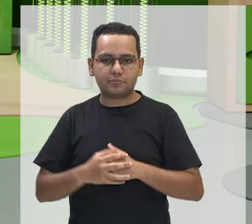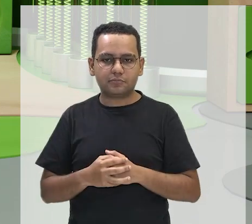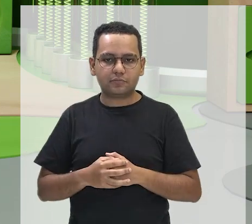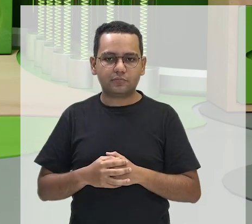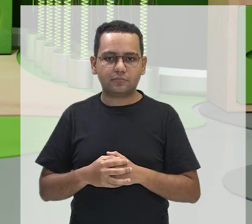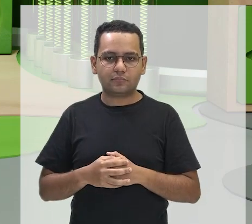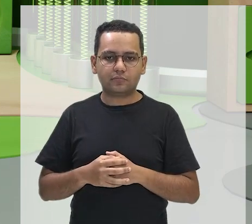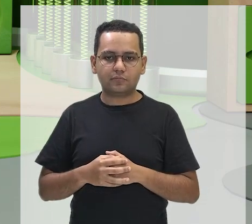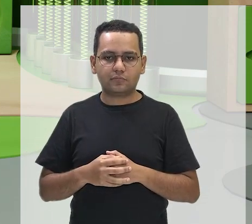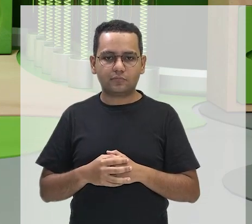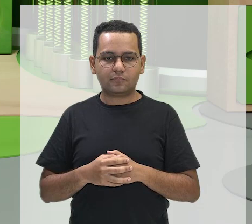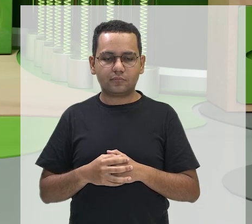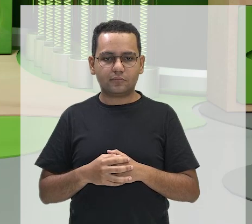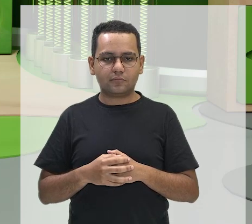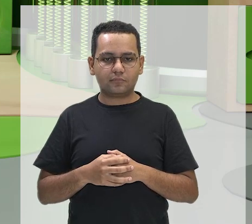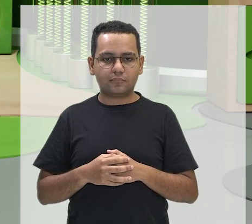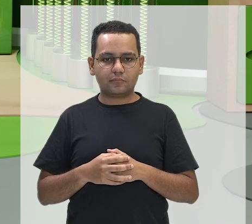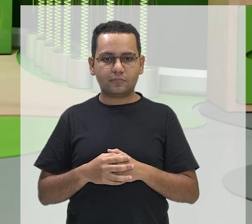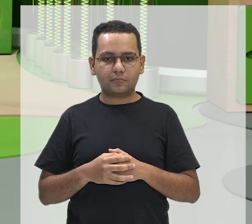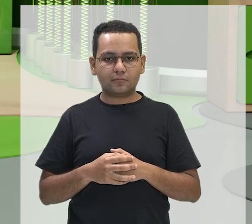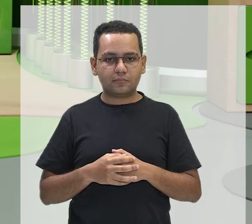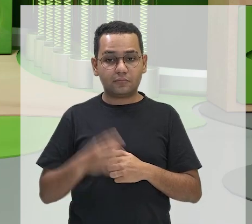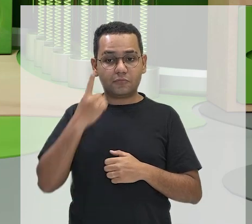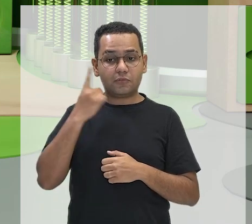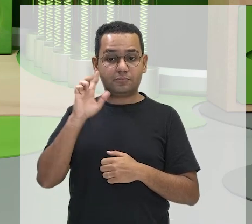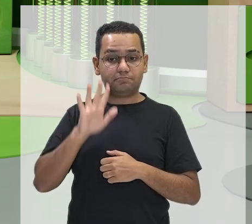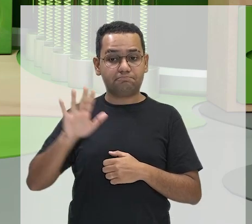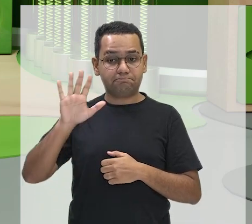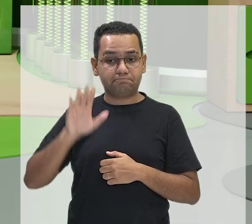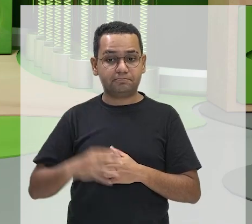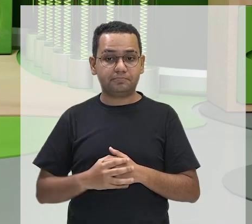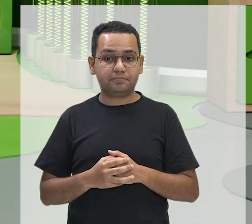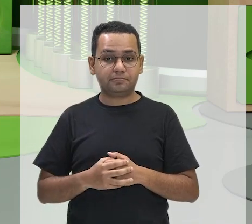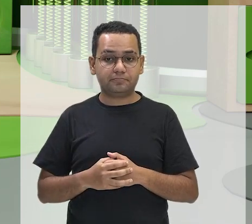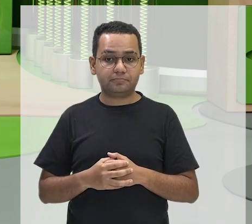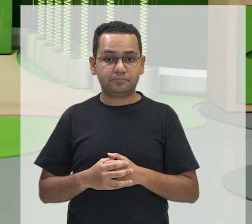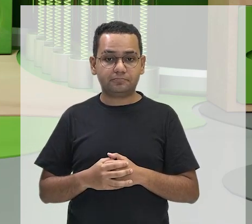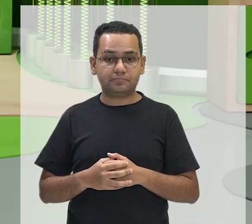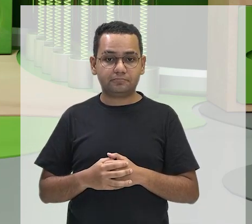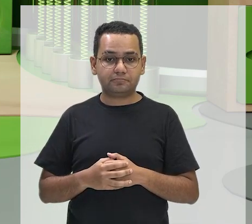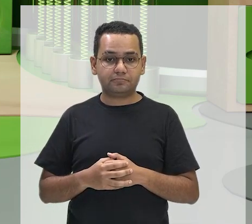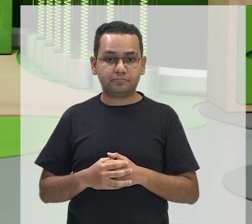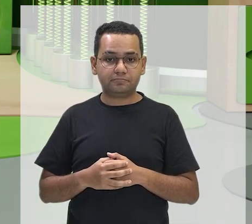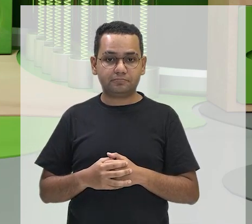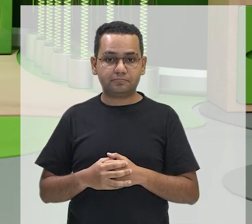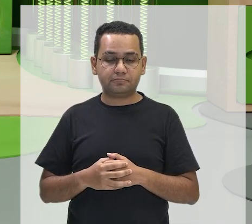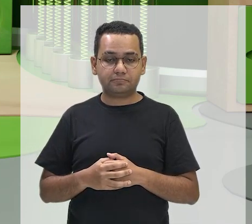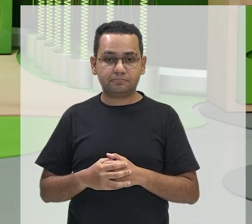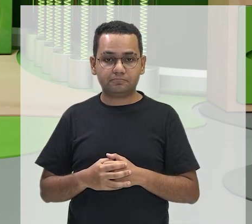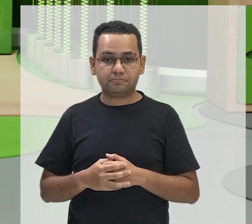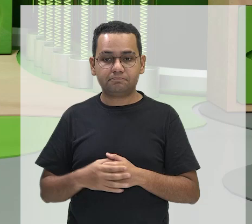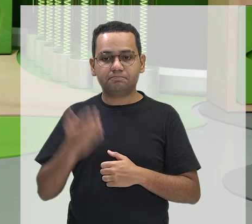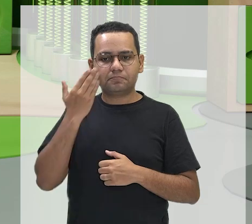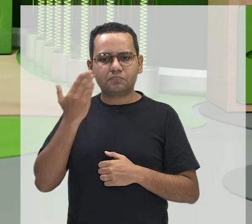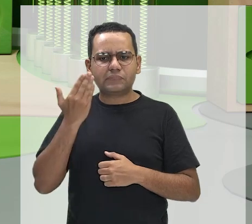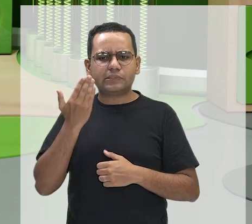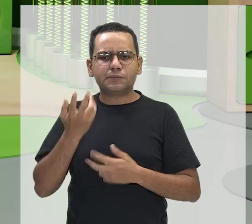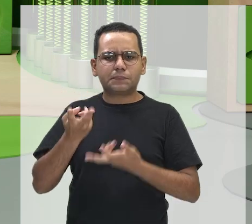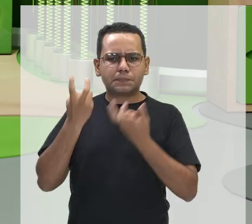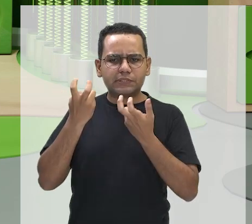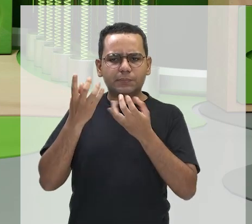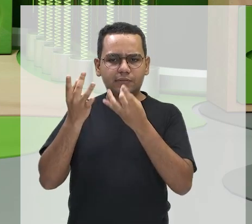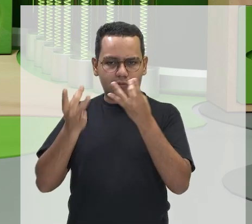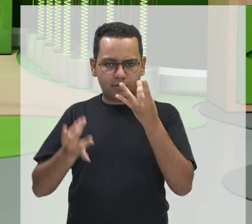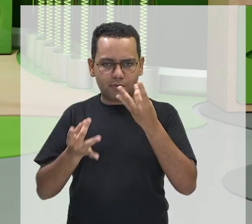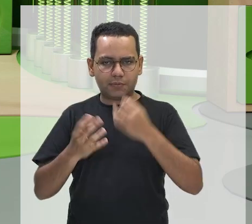doença, que vai ser um protozoário. Então, observa aqui nessa imagem, a gente tem um detalhe aqui de um esquema para a gente visualizar um pouco melhor